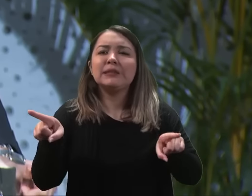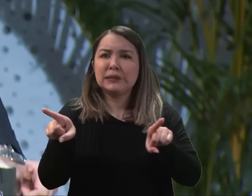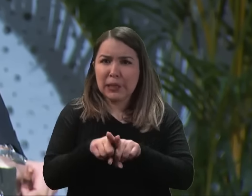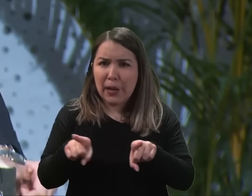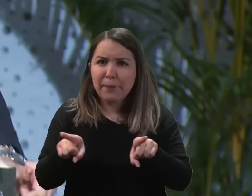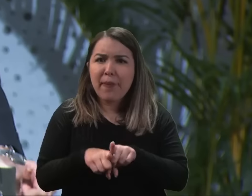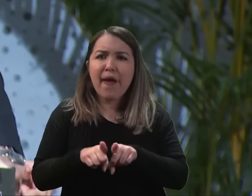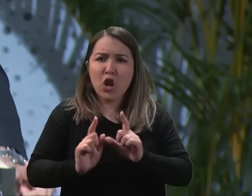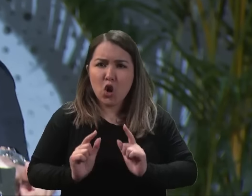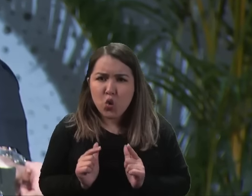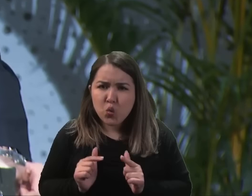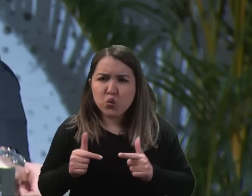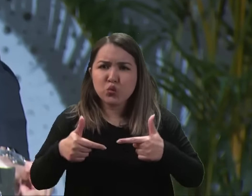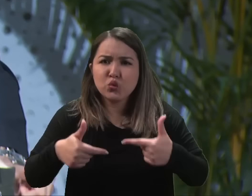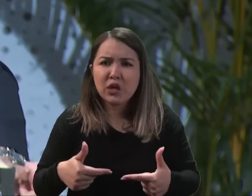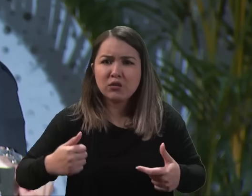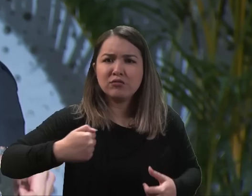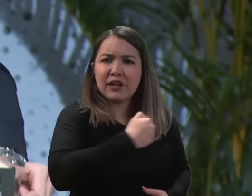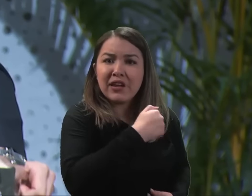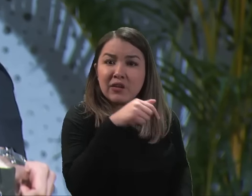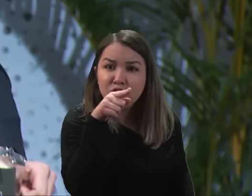a teu favor.